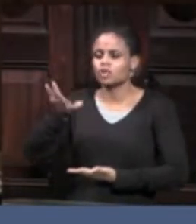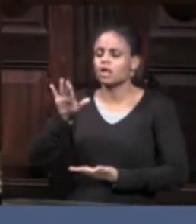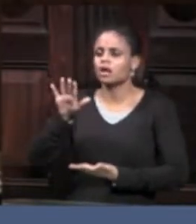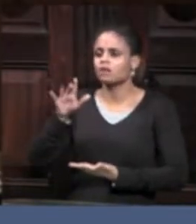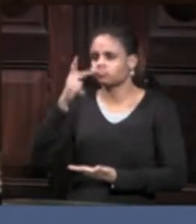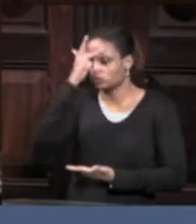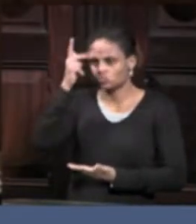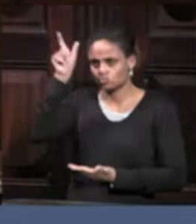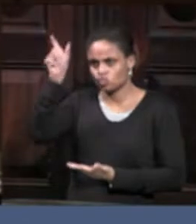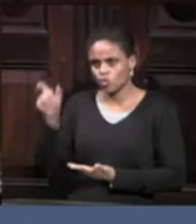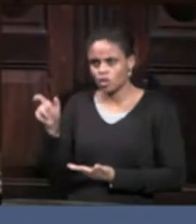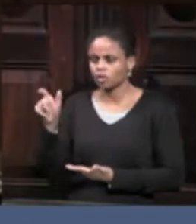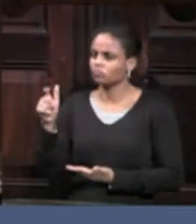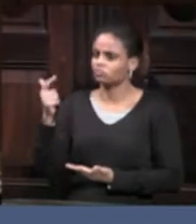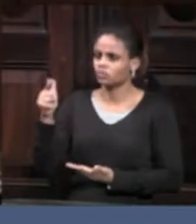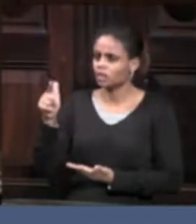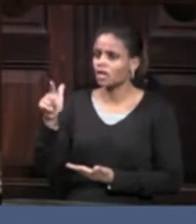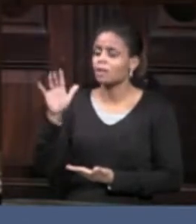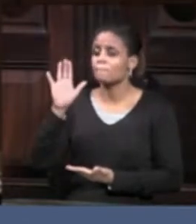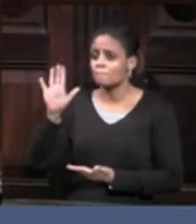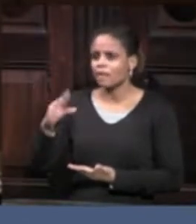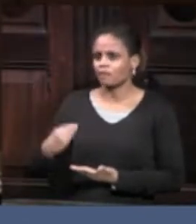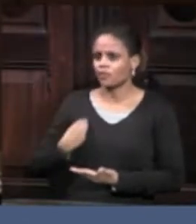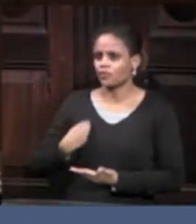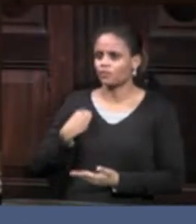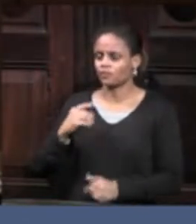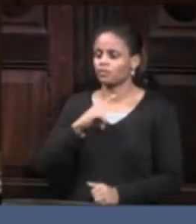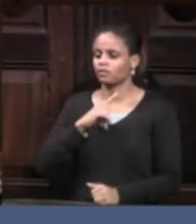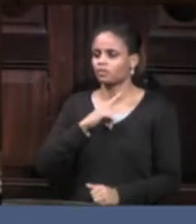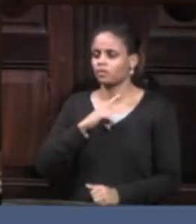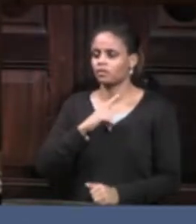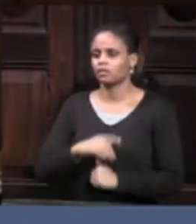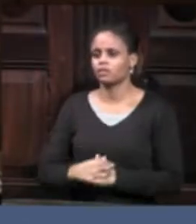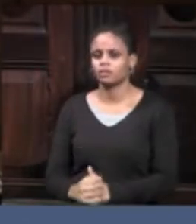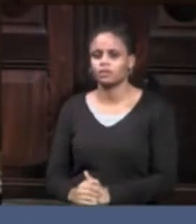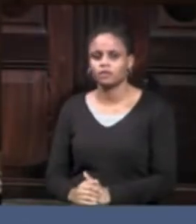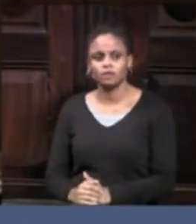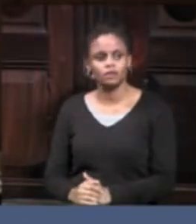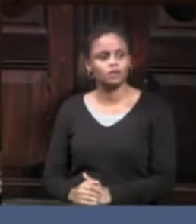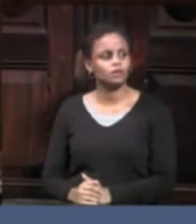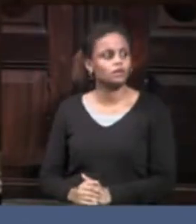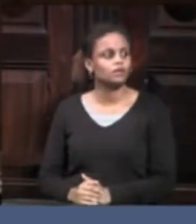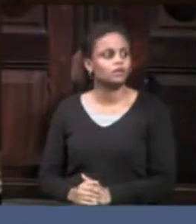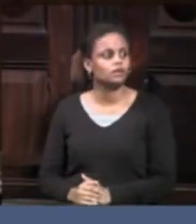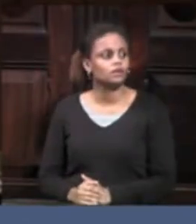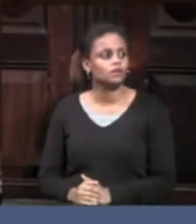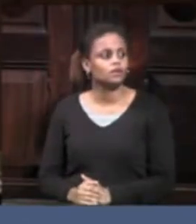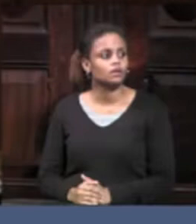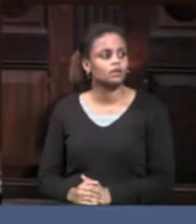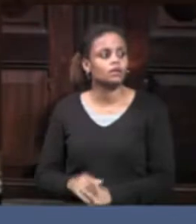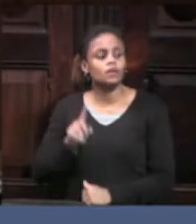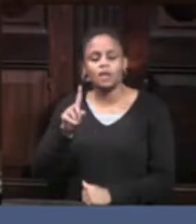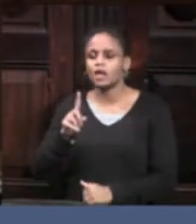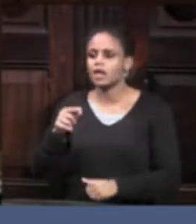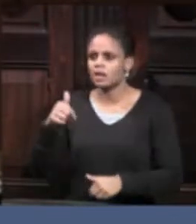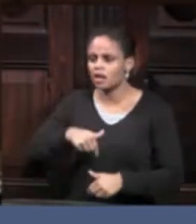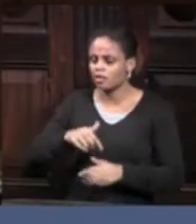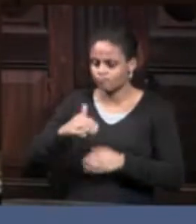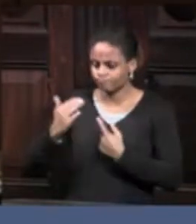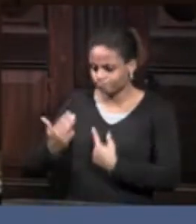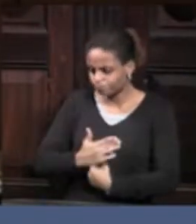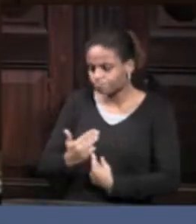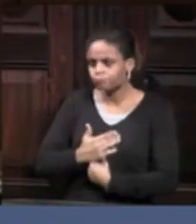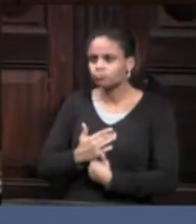desde a concepção, com o seu DNA intacto, absolutamente independente, resguardado no ventre,